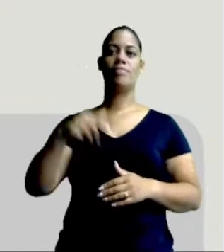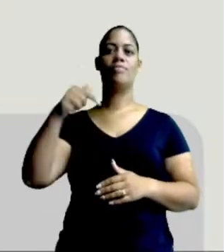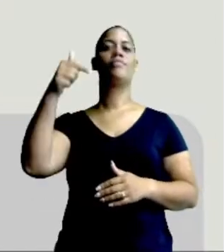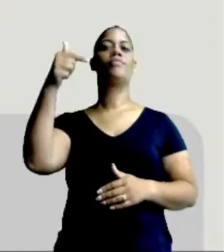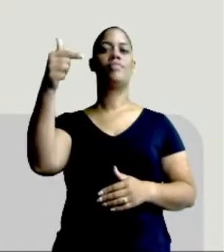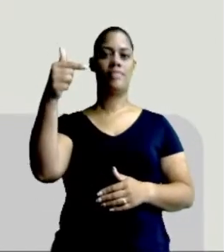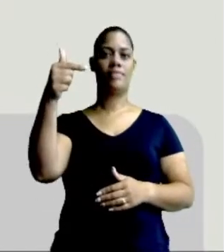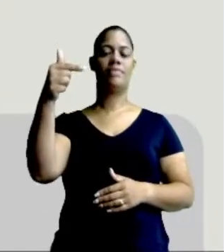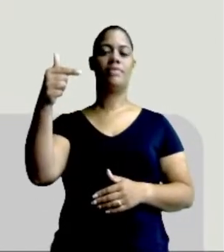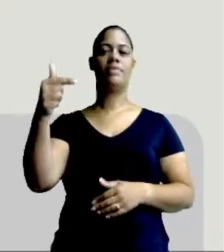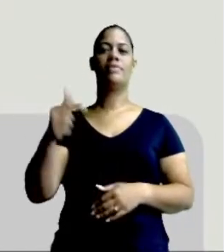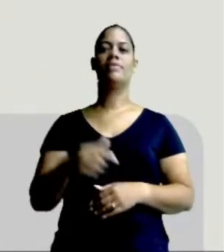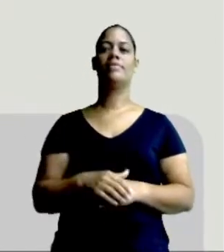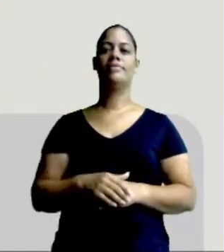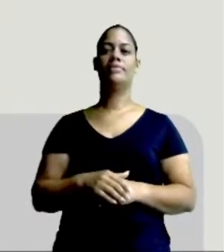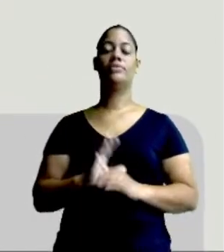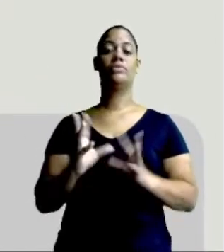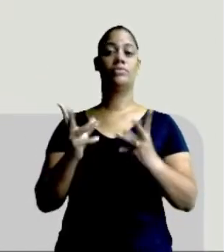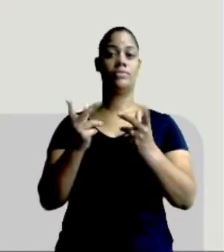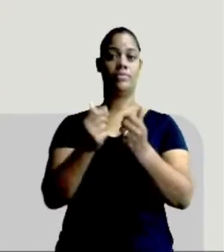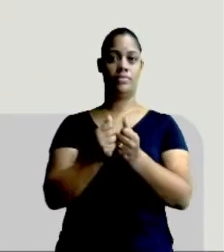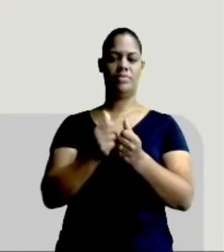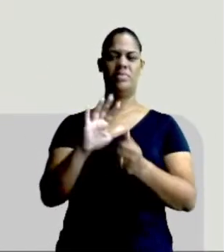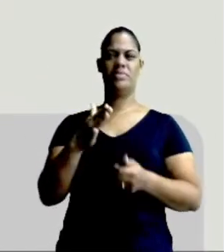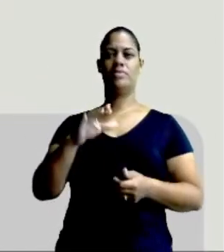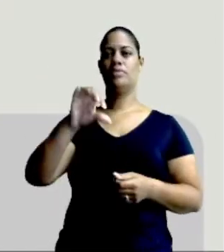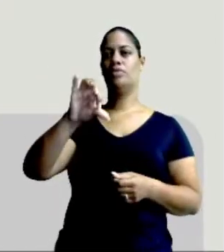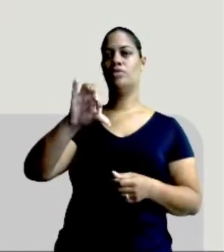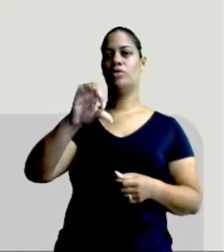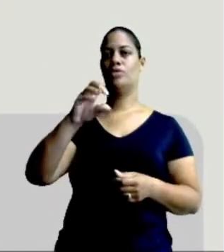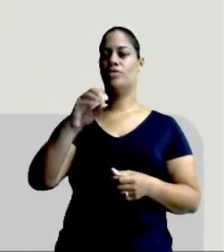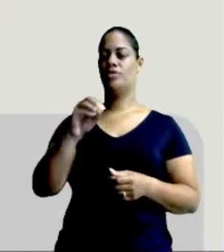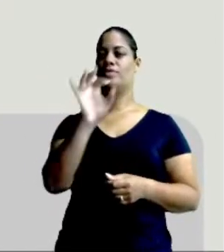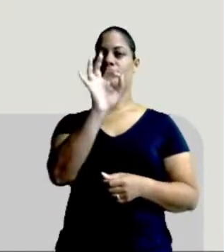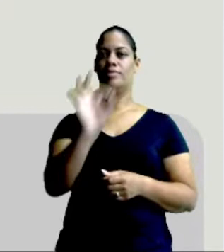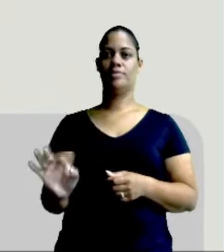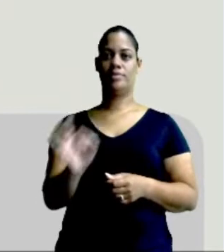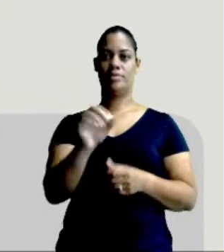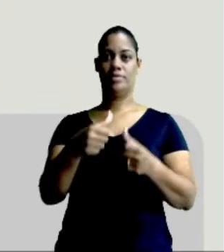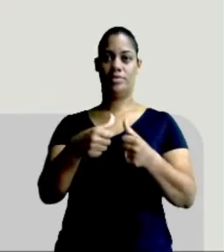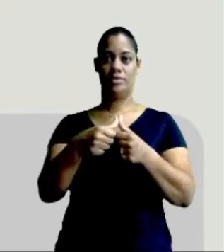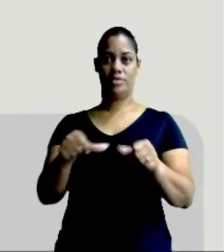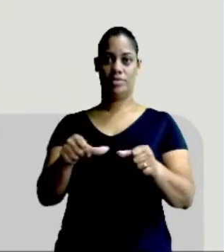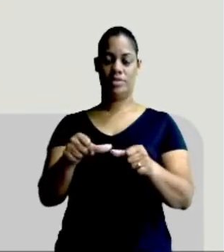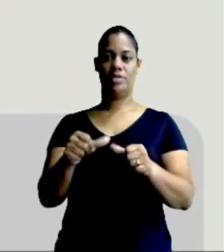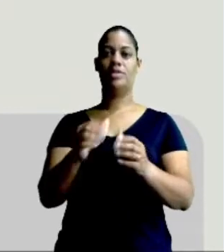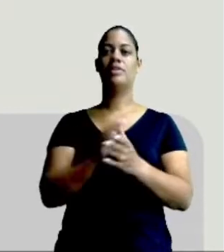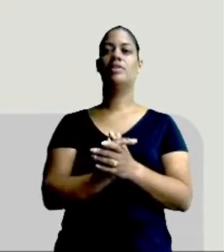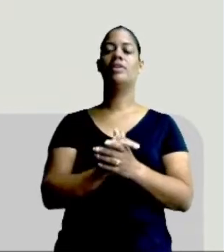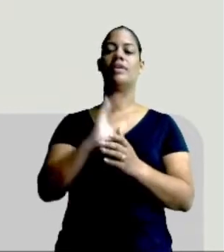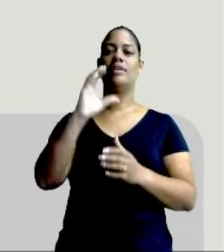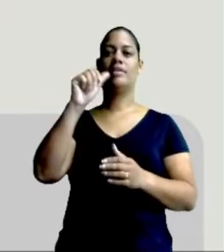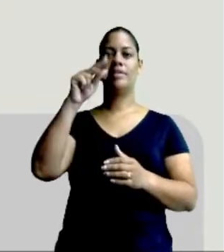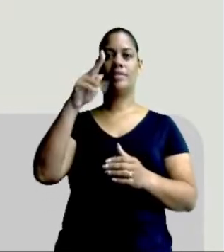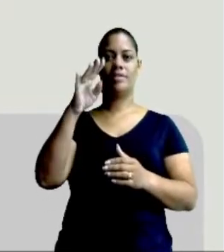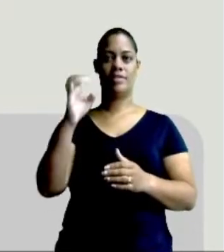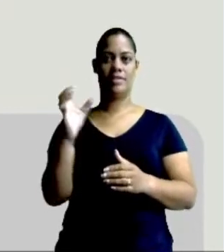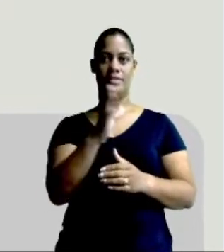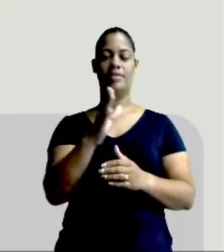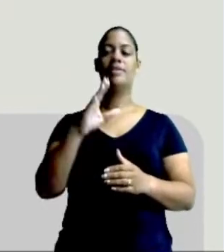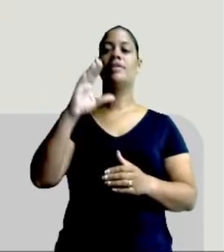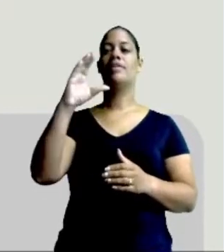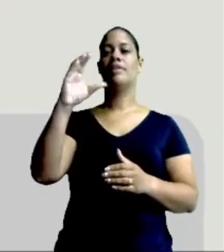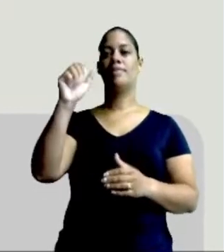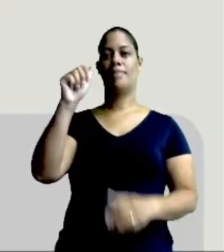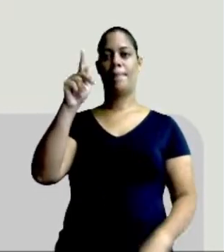quadrados. Desse total, cerca de 90% está localizado entre os trópicos de Câncer e